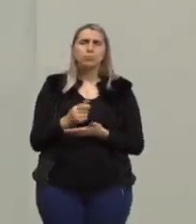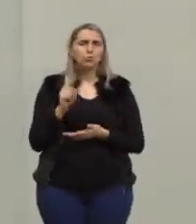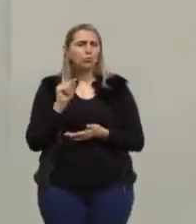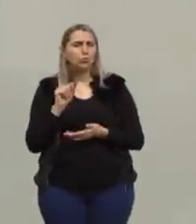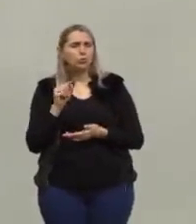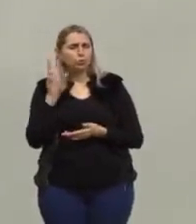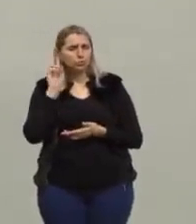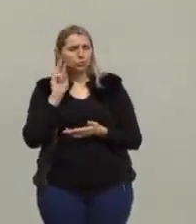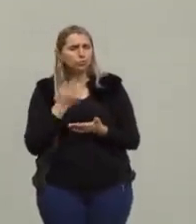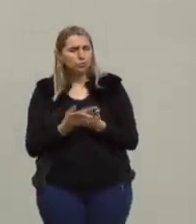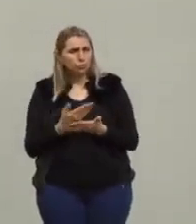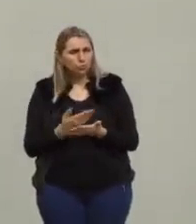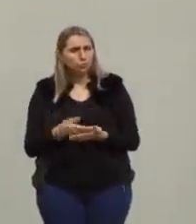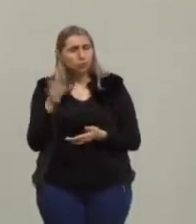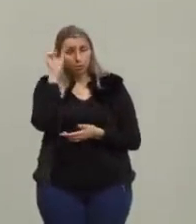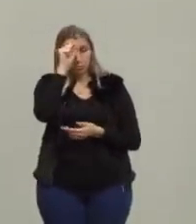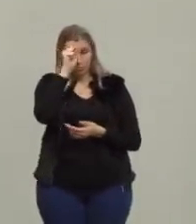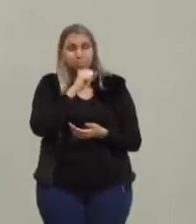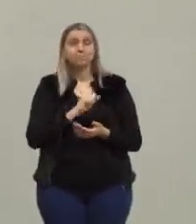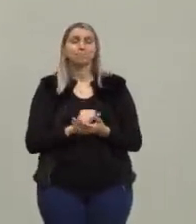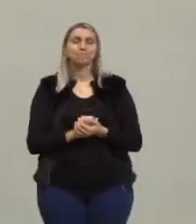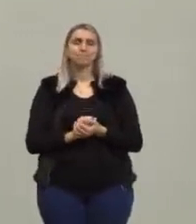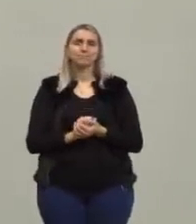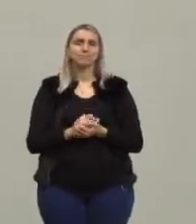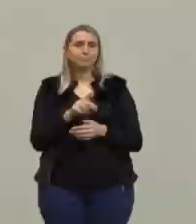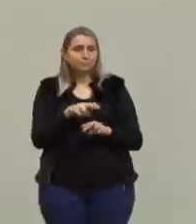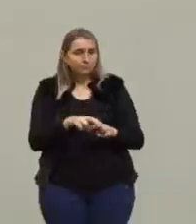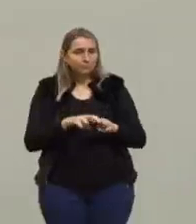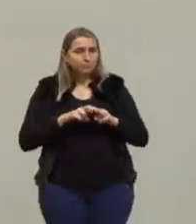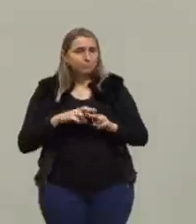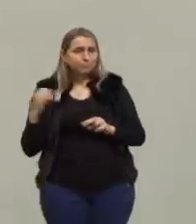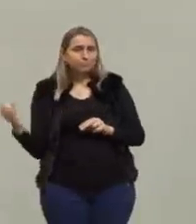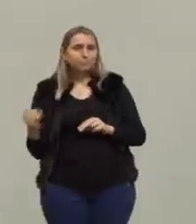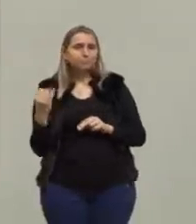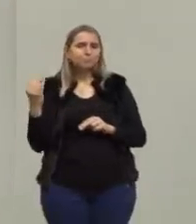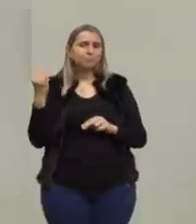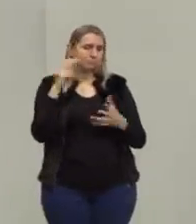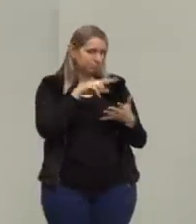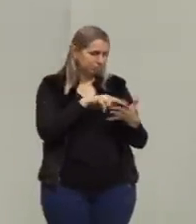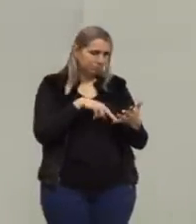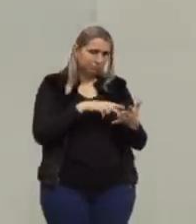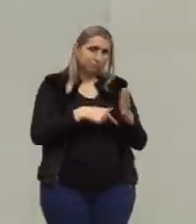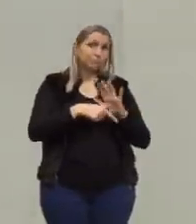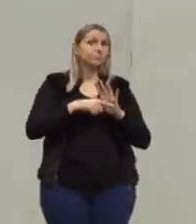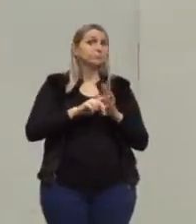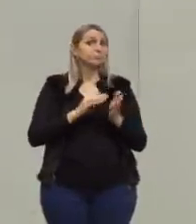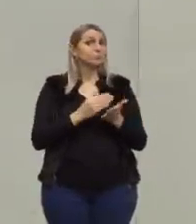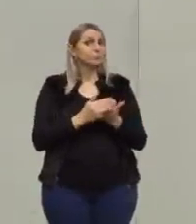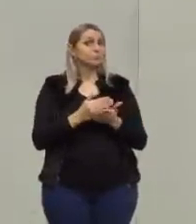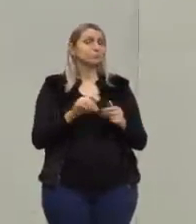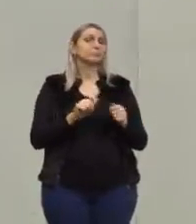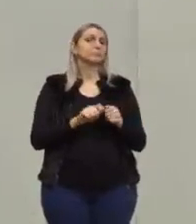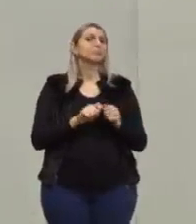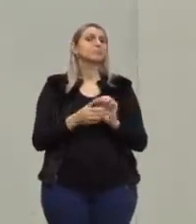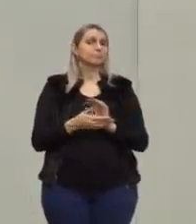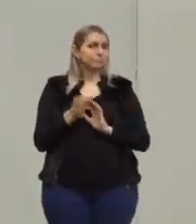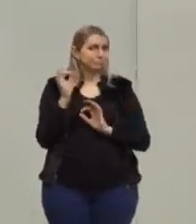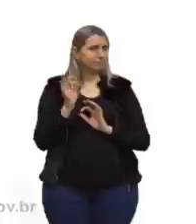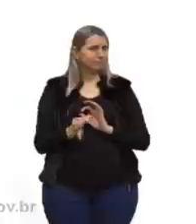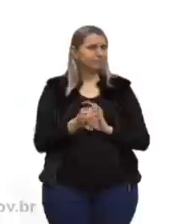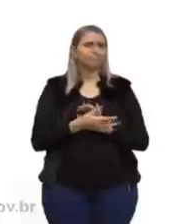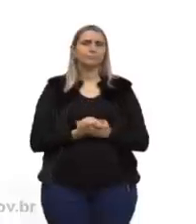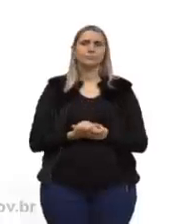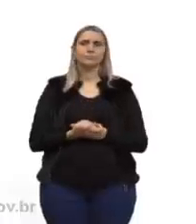que a gente já viu, que a gente já aprendeu, certo? Por isso a importância de ler antes de começar a fazer,